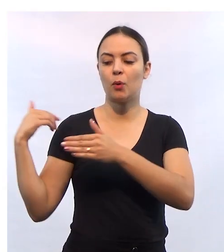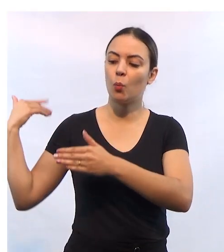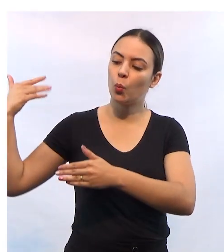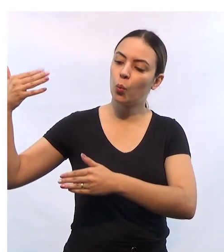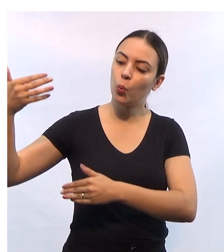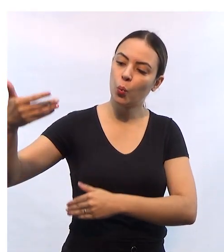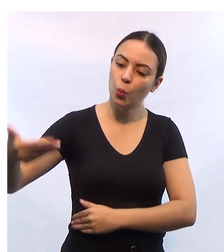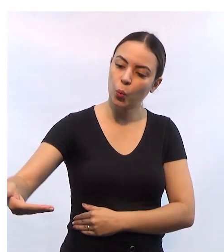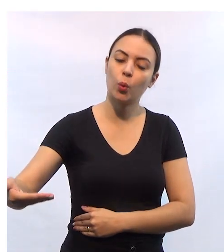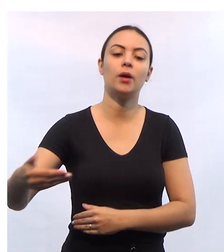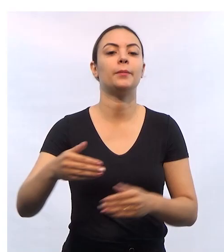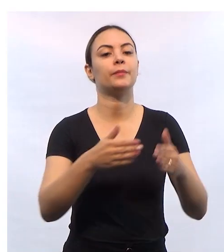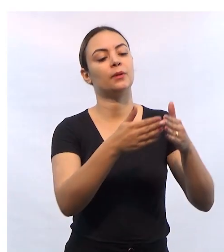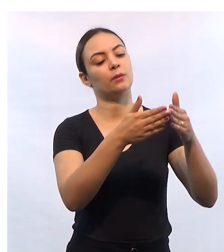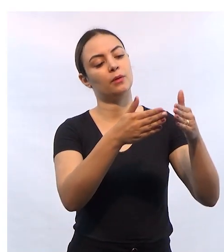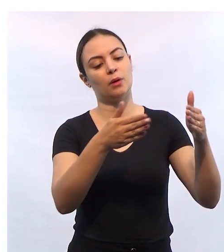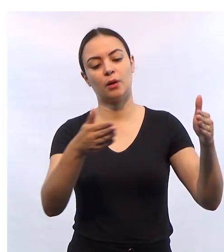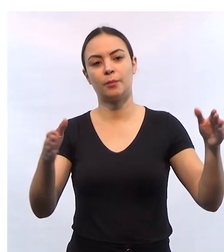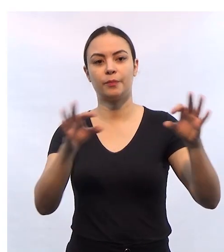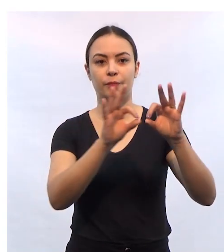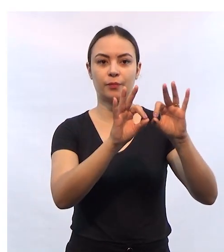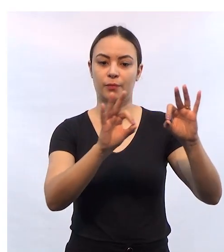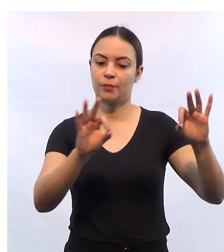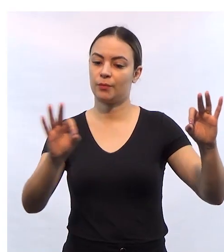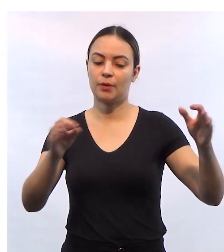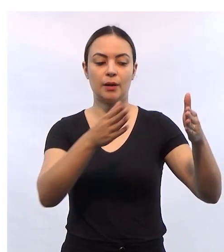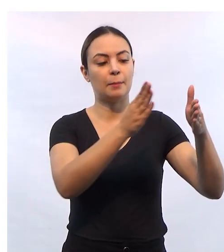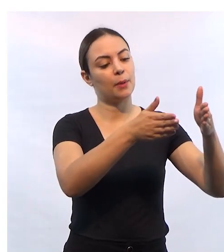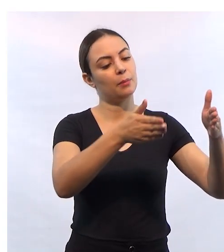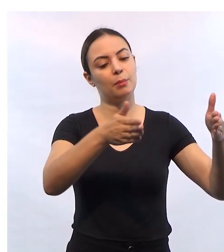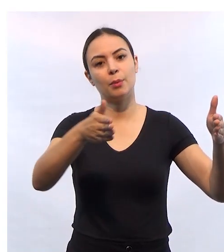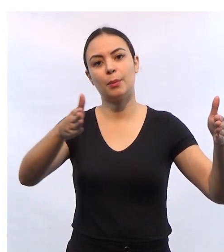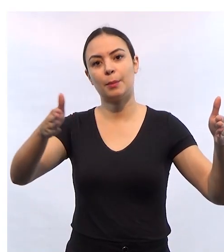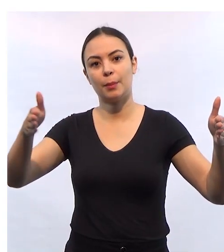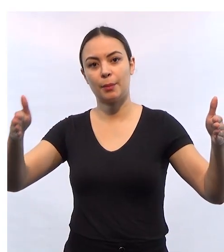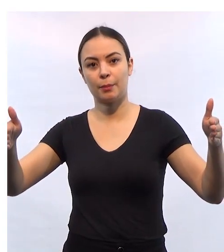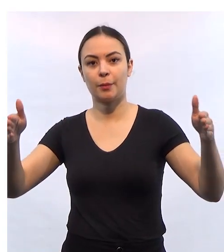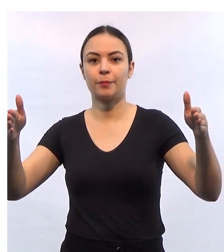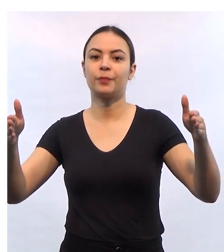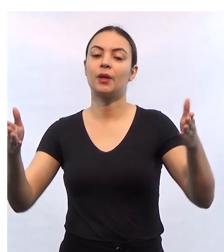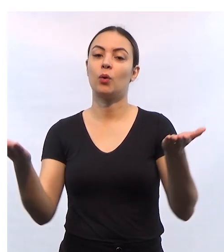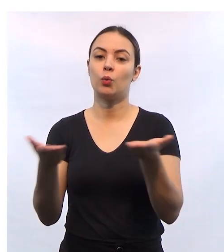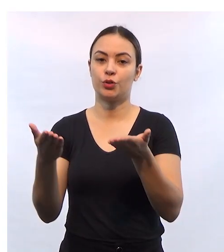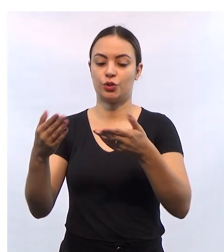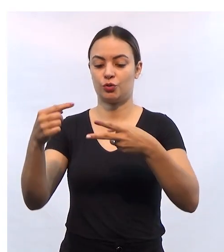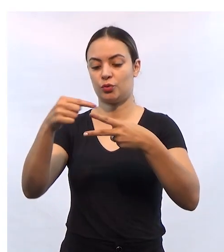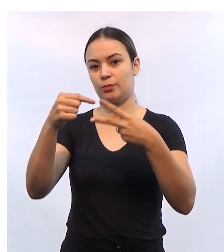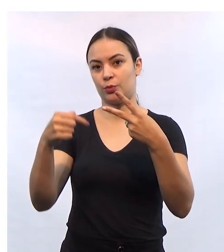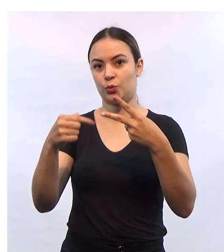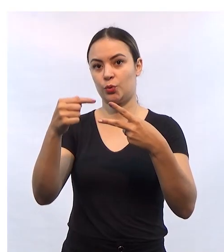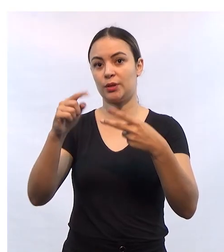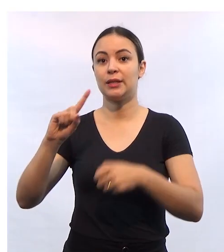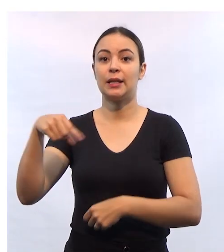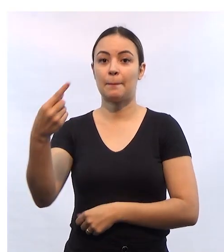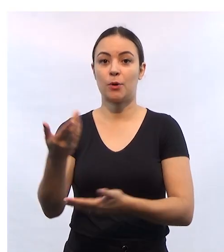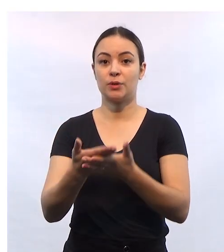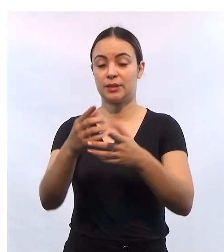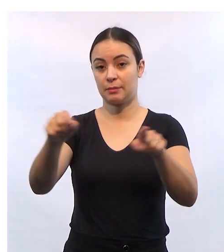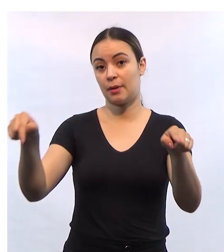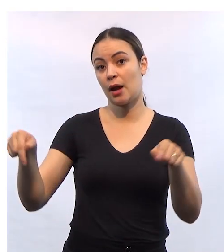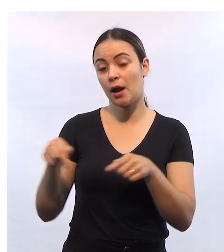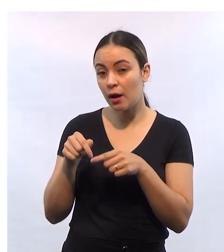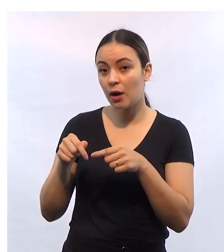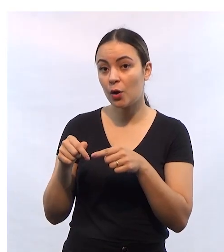aí das teorias do desenvolvimento organizacional e da teoria contingencial. Falaremos então